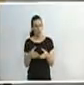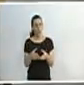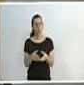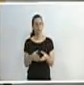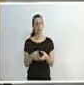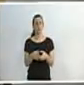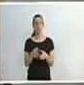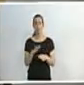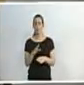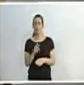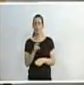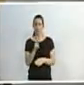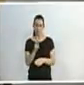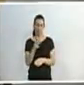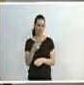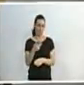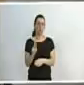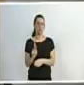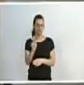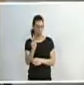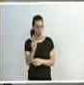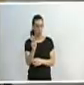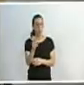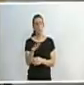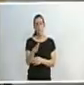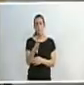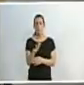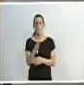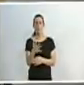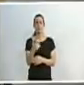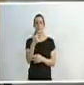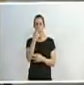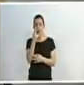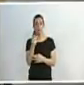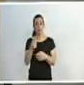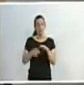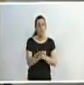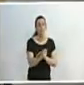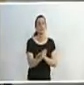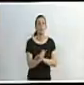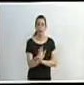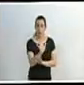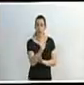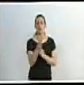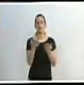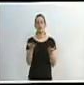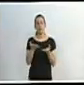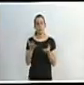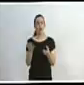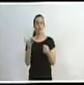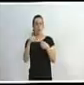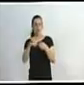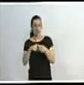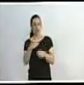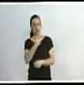três quilômetros, né, vereador Roberto? Quase três quilômetros, um investimento alto, claro, com parceria do governo federal,